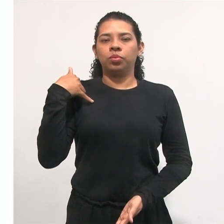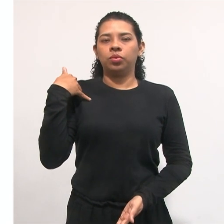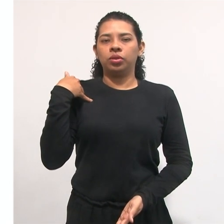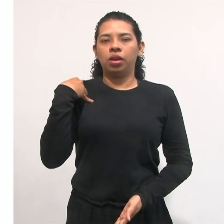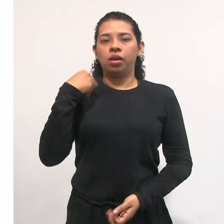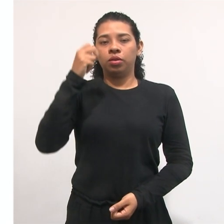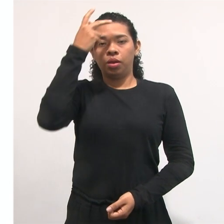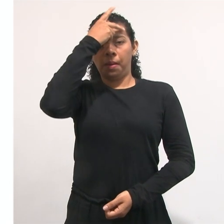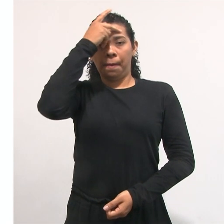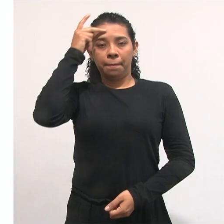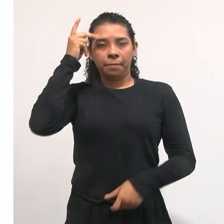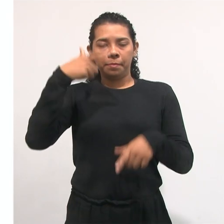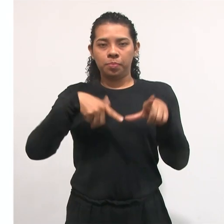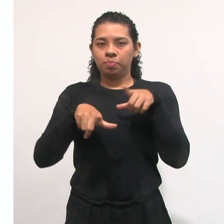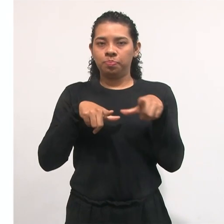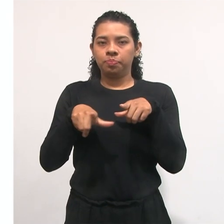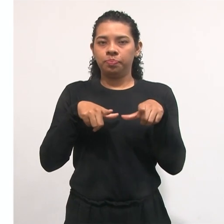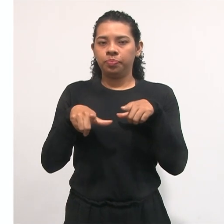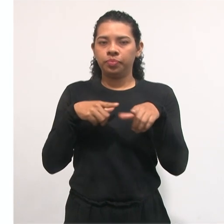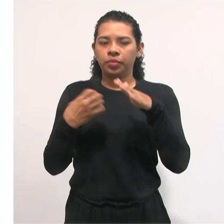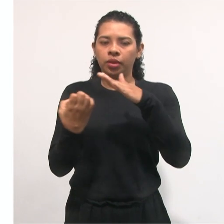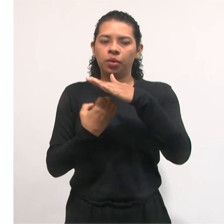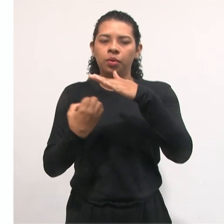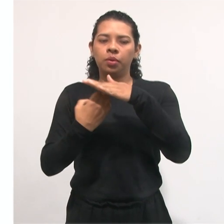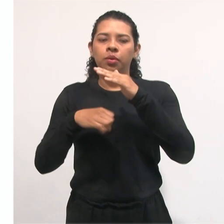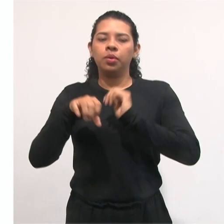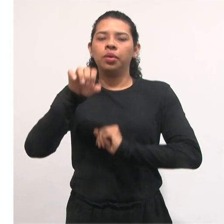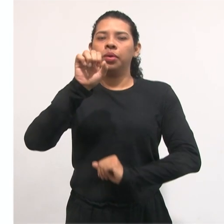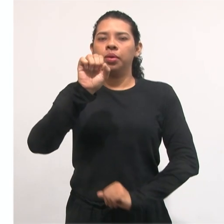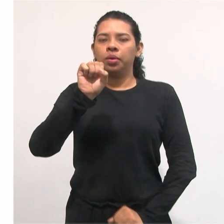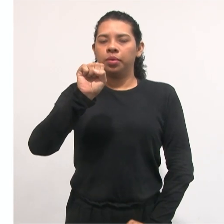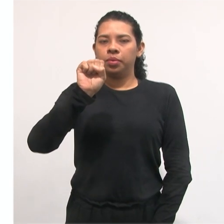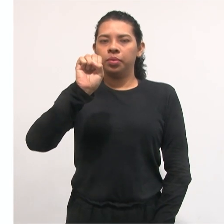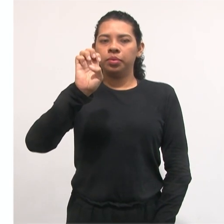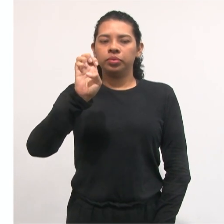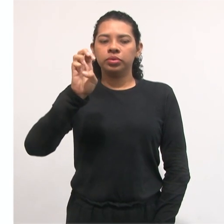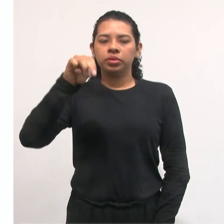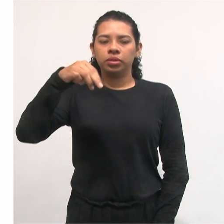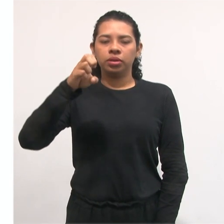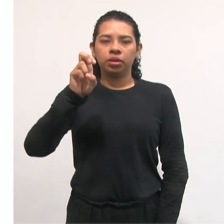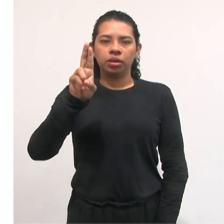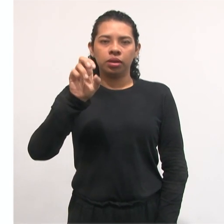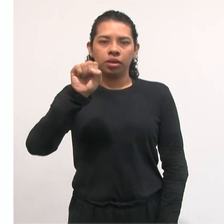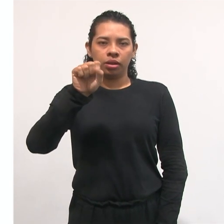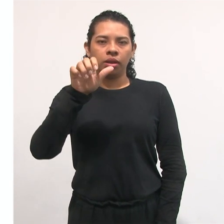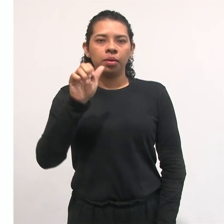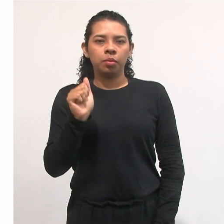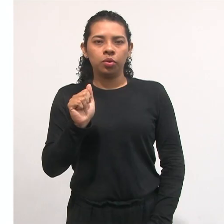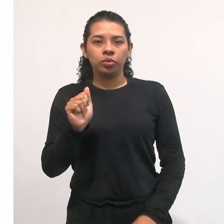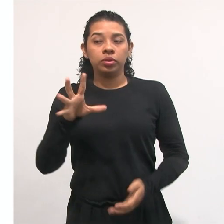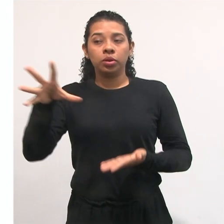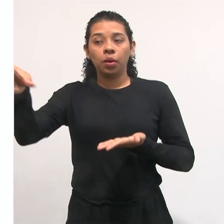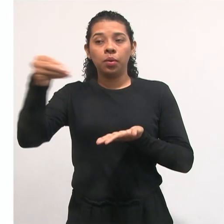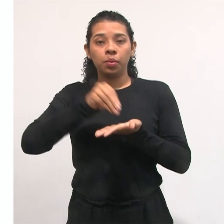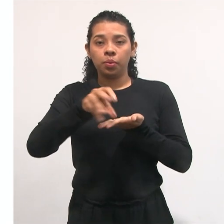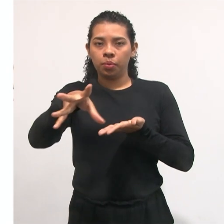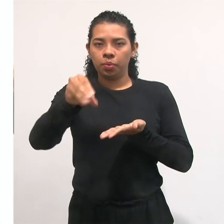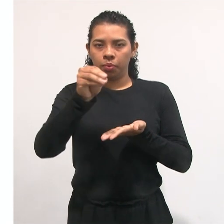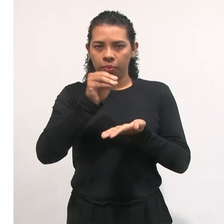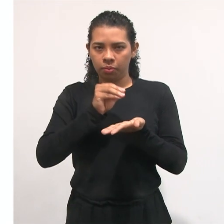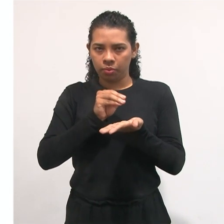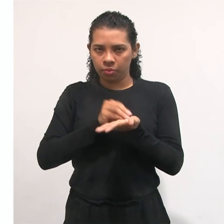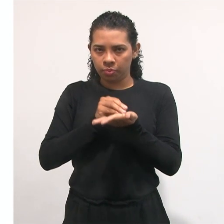Secretaria Municipal de Saúde, de algum município aí. Então a gente coletou ali os